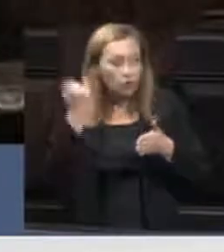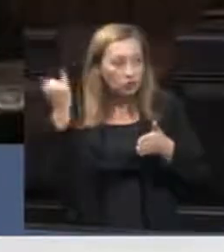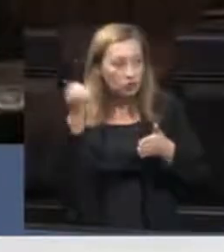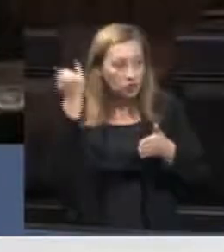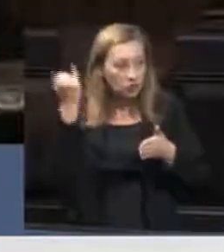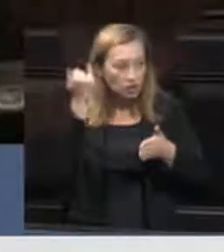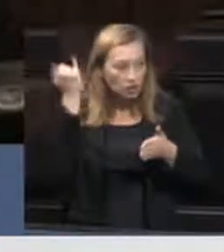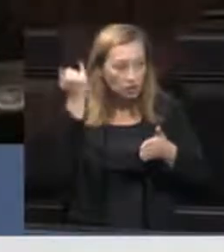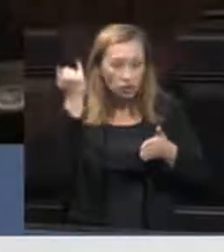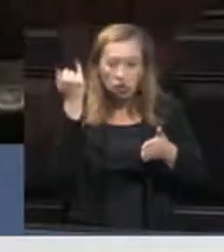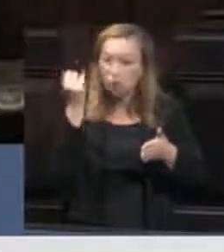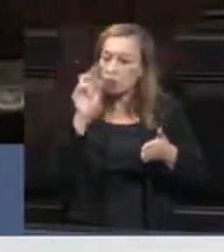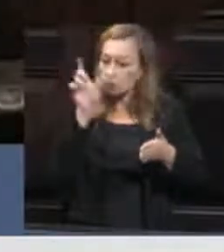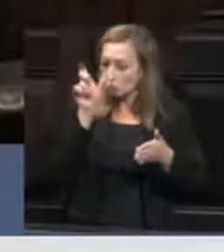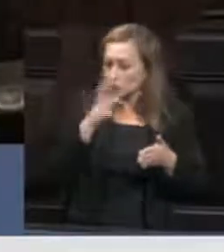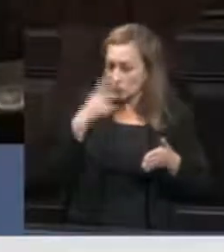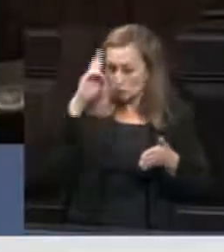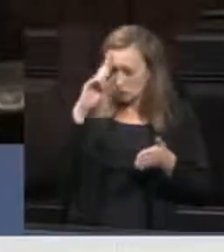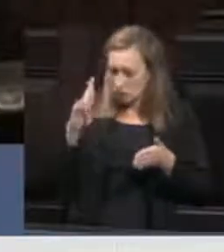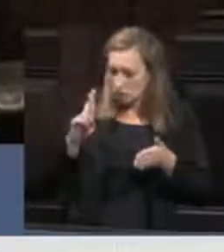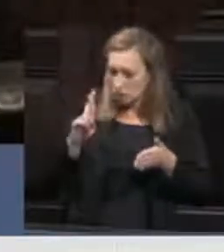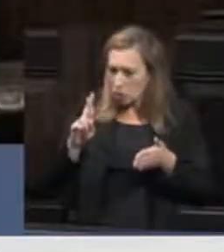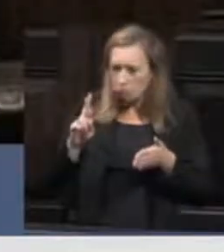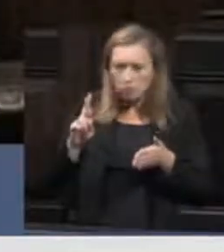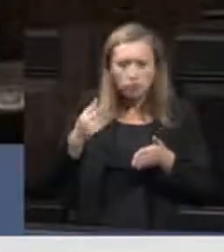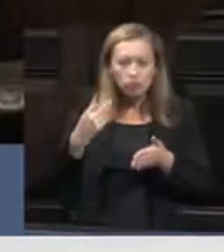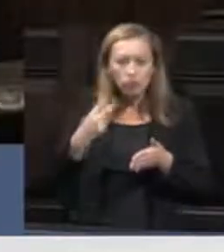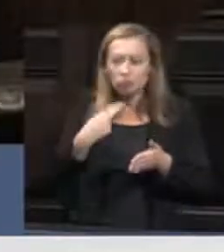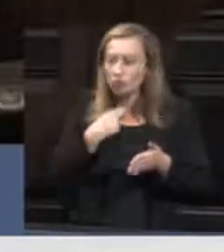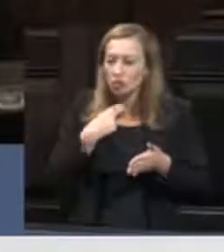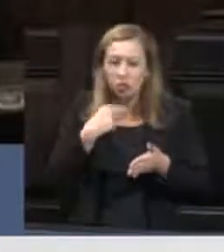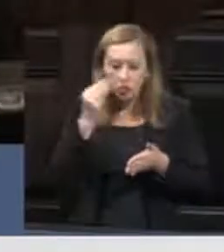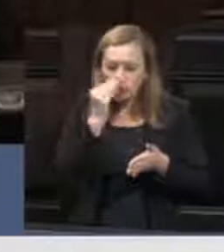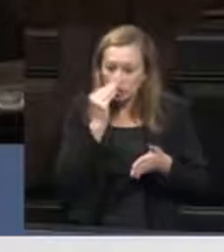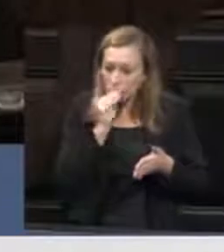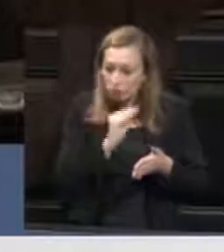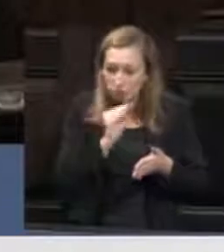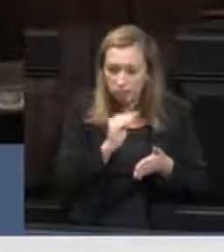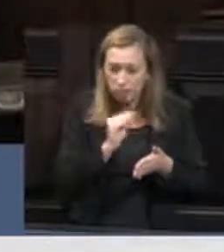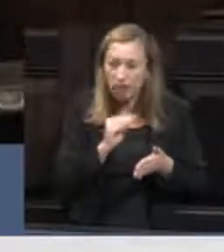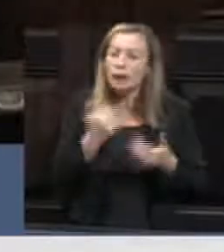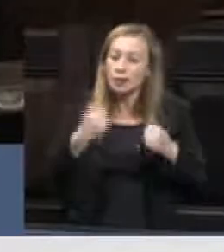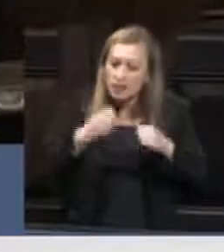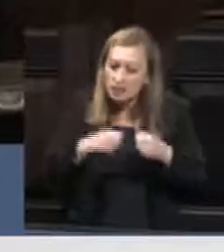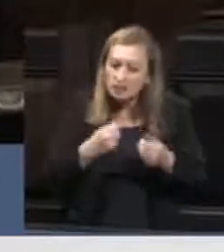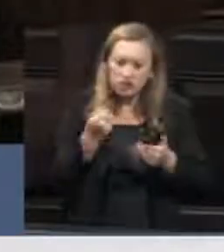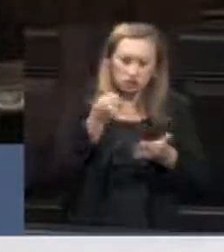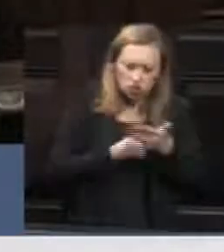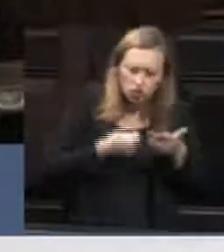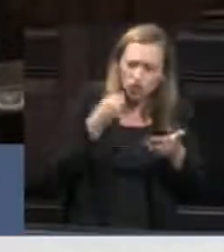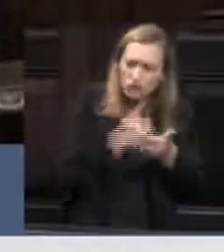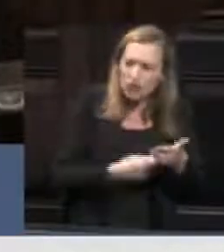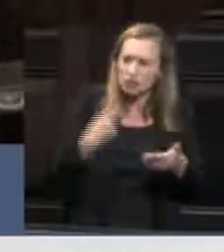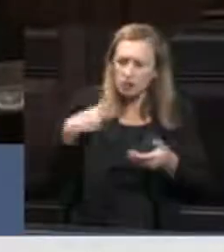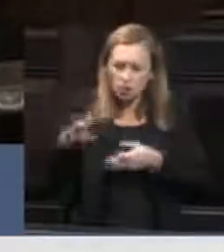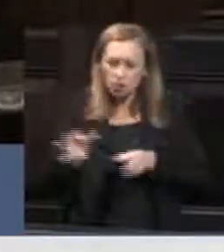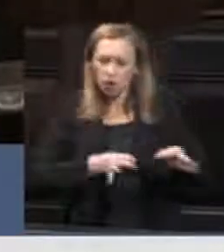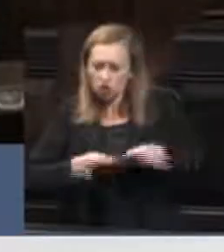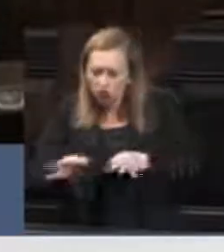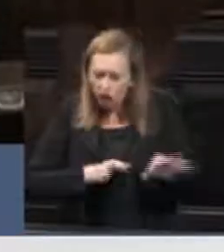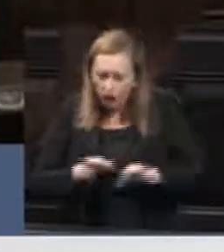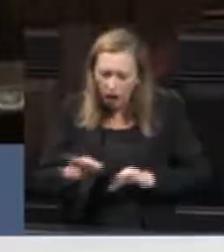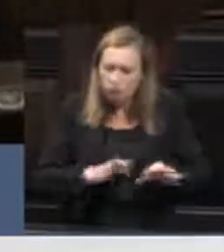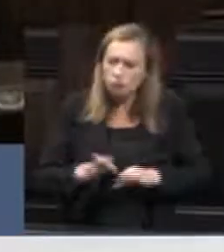deve abrir mão, não deve abrir mão de jeito nenhum, perseguir os seus objetivos, seu projeto de campanha,